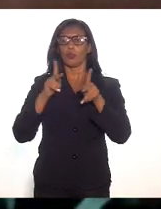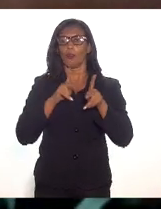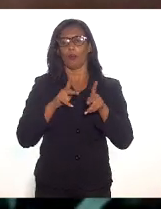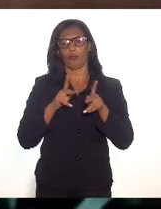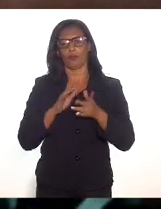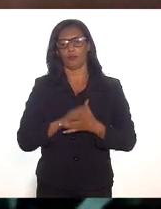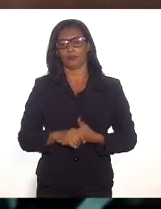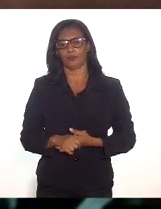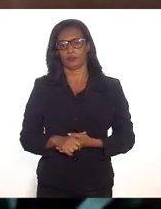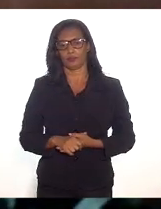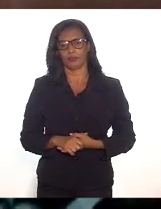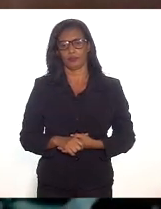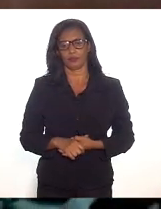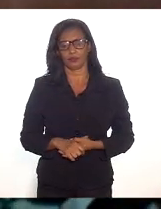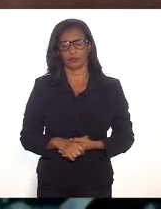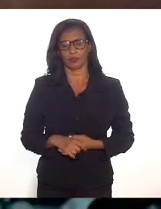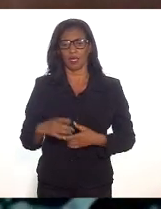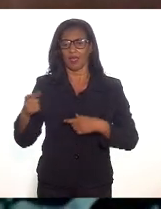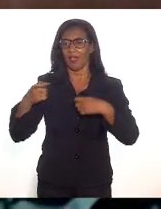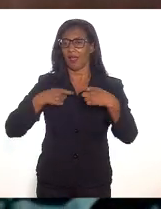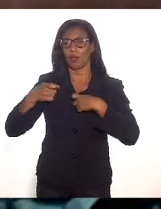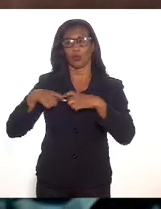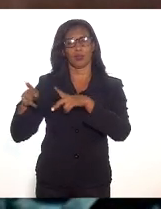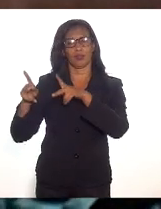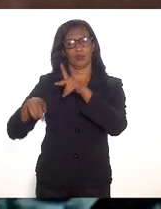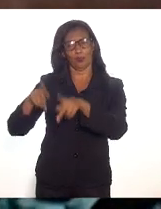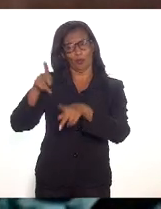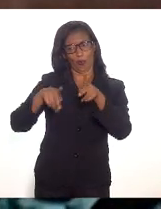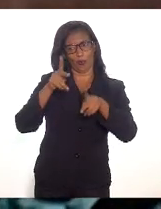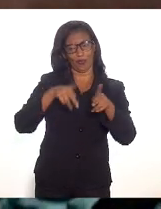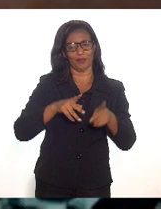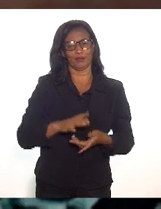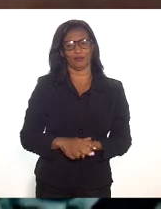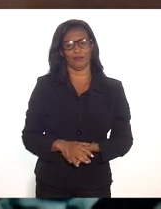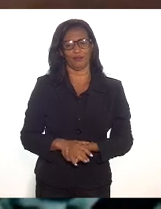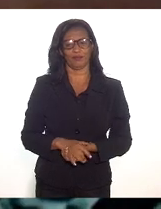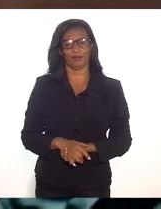Bolívia. A luta do povo.